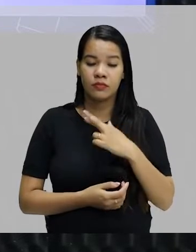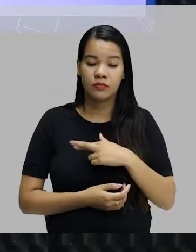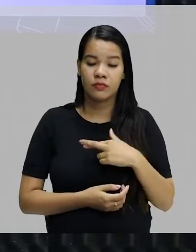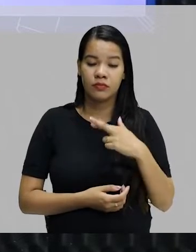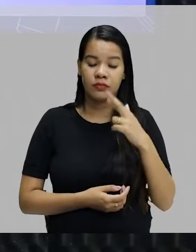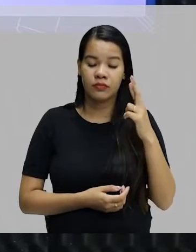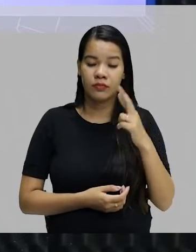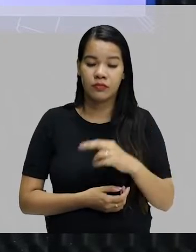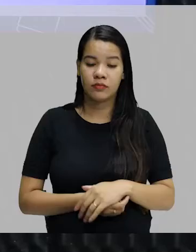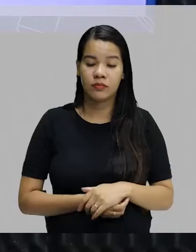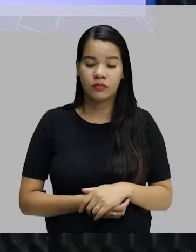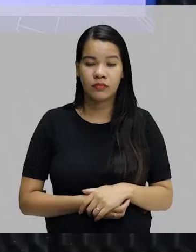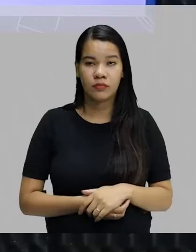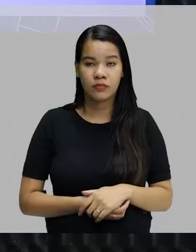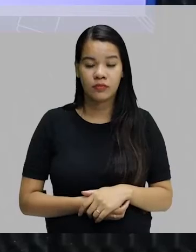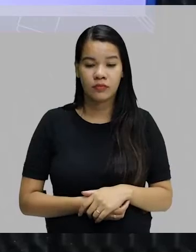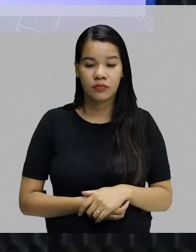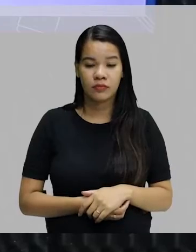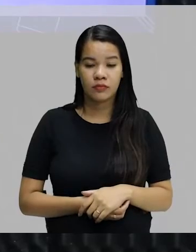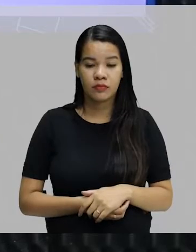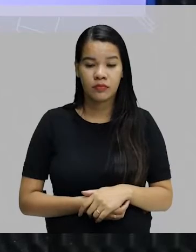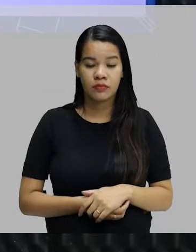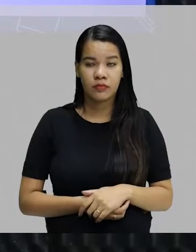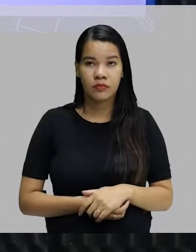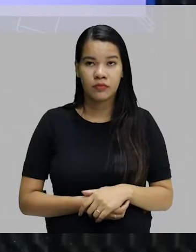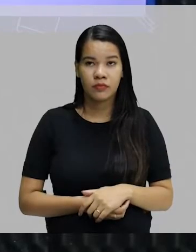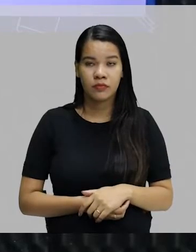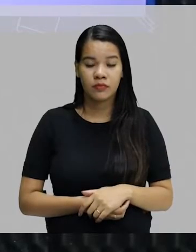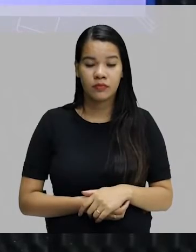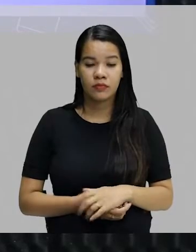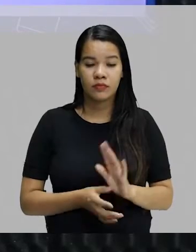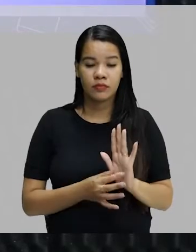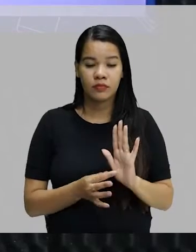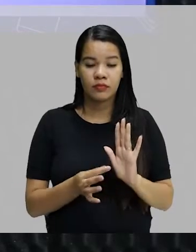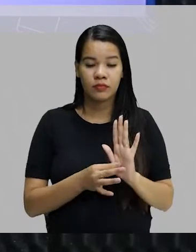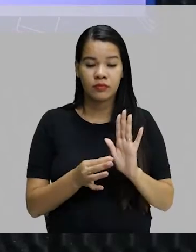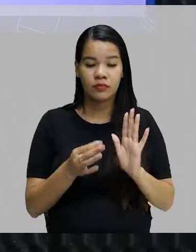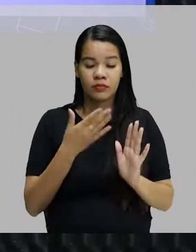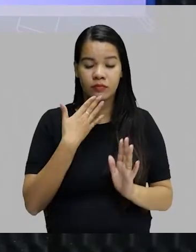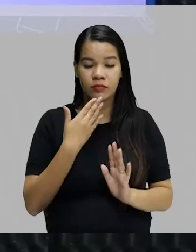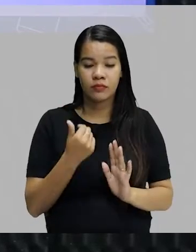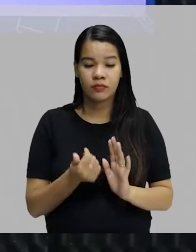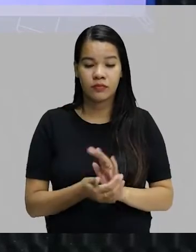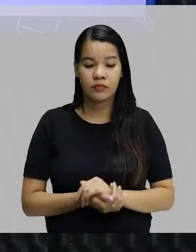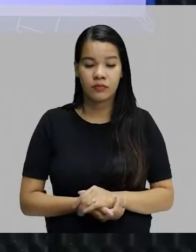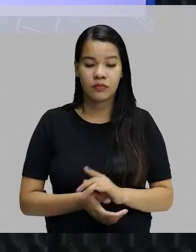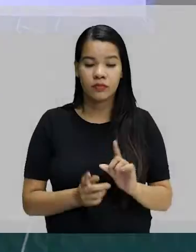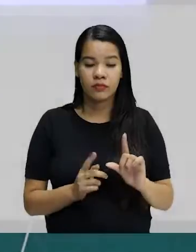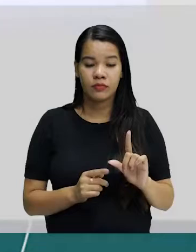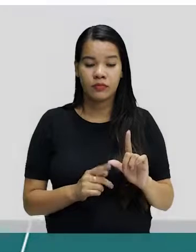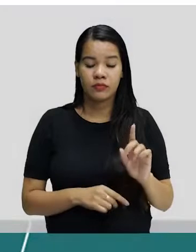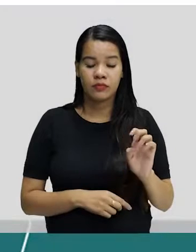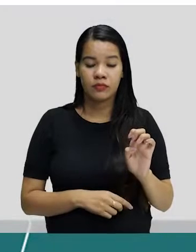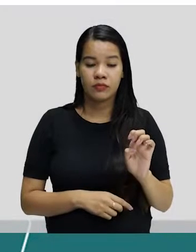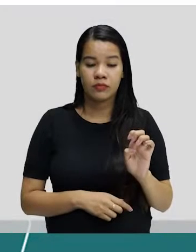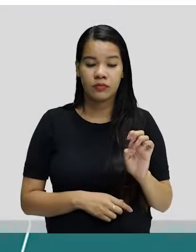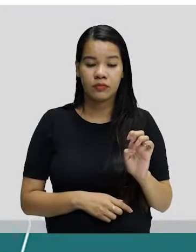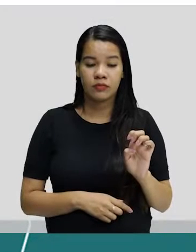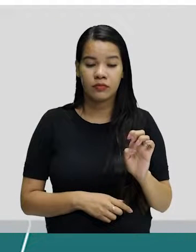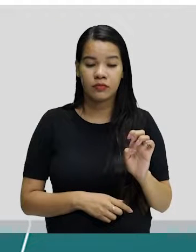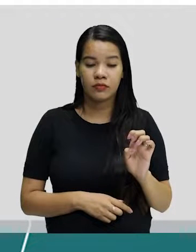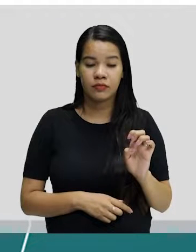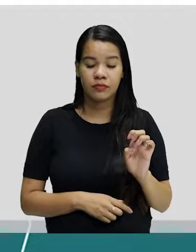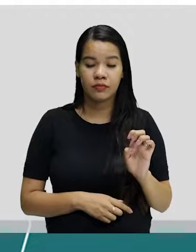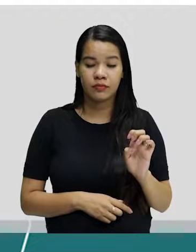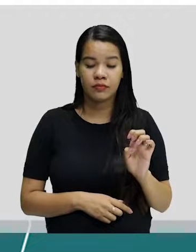tão válida, uma proposta tão aceita, uma sugestão muito melhor, tá? Letra E. Wittgenstein é o filósofo